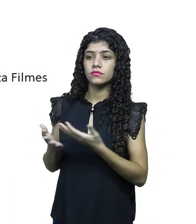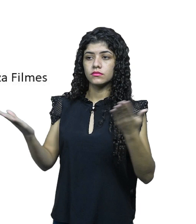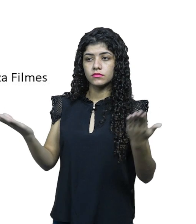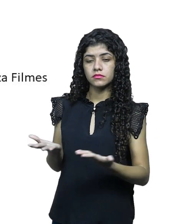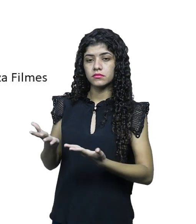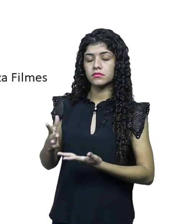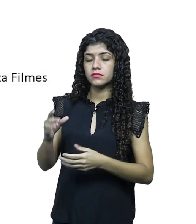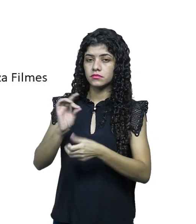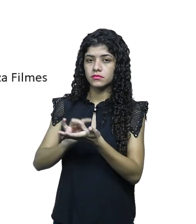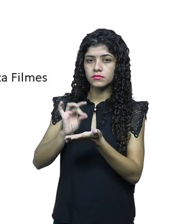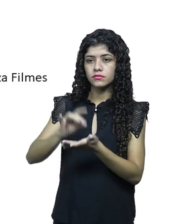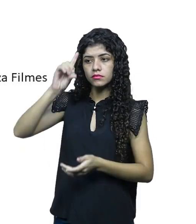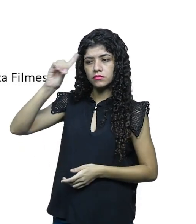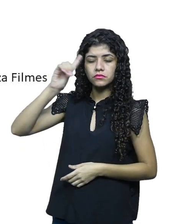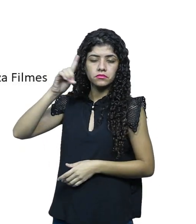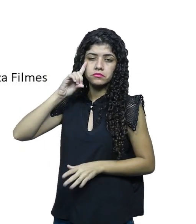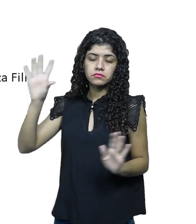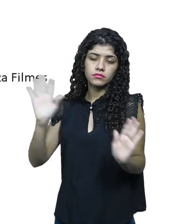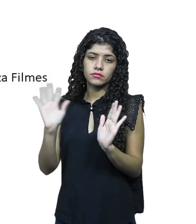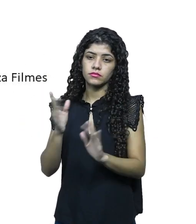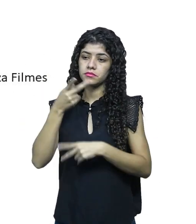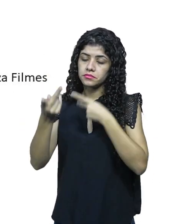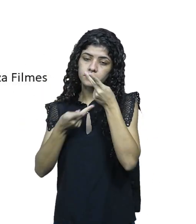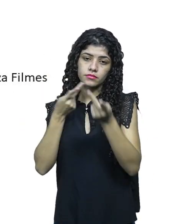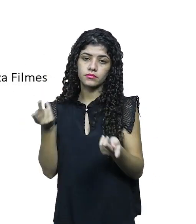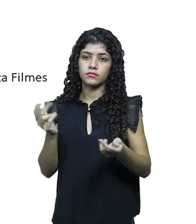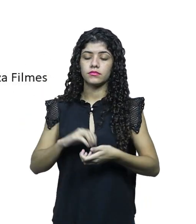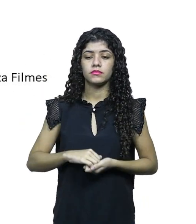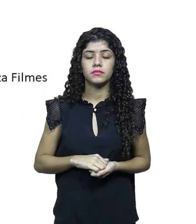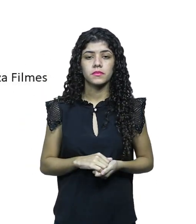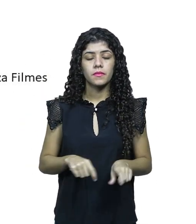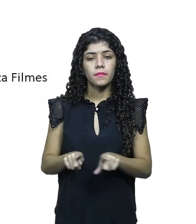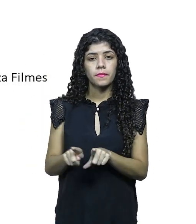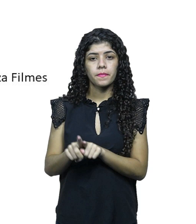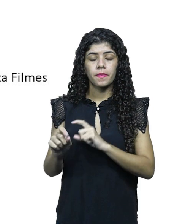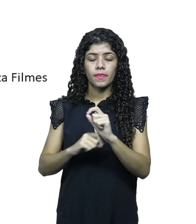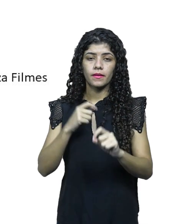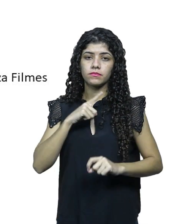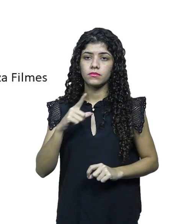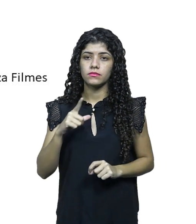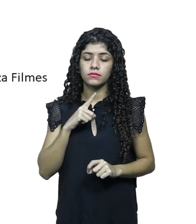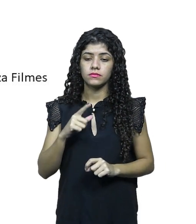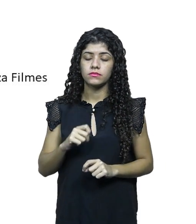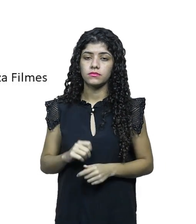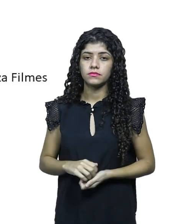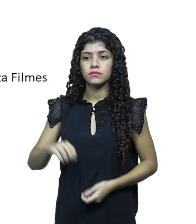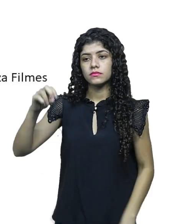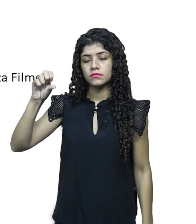nesses filmes se remetem muito a como eles seriam falados no dia a dia comum de